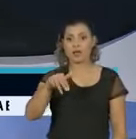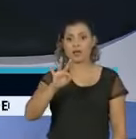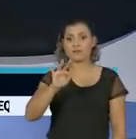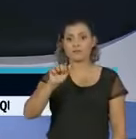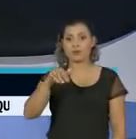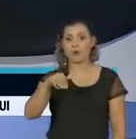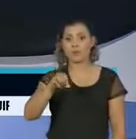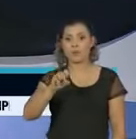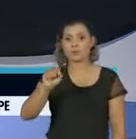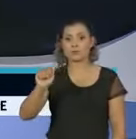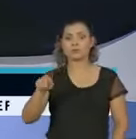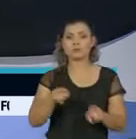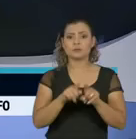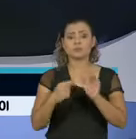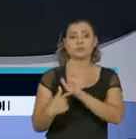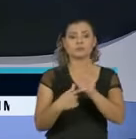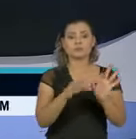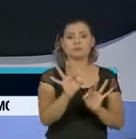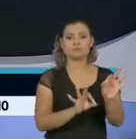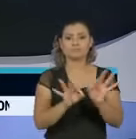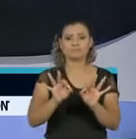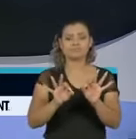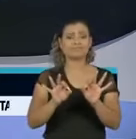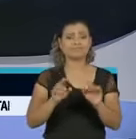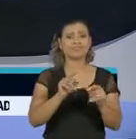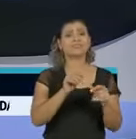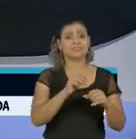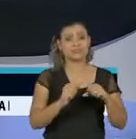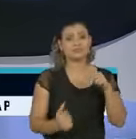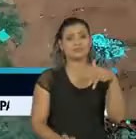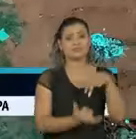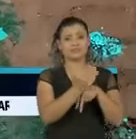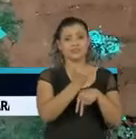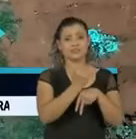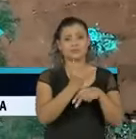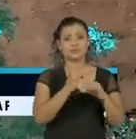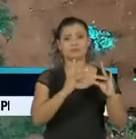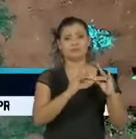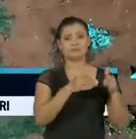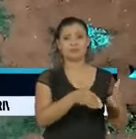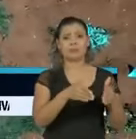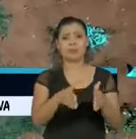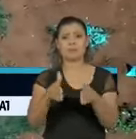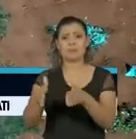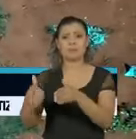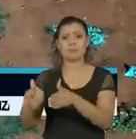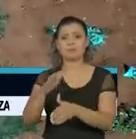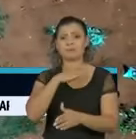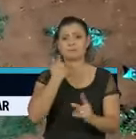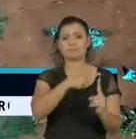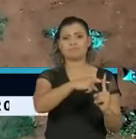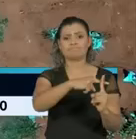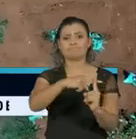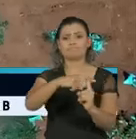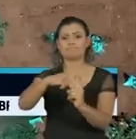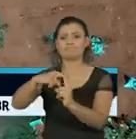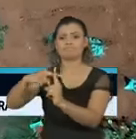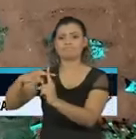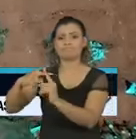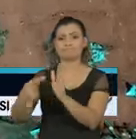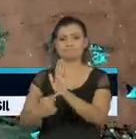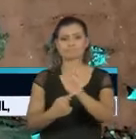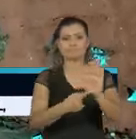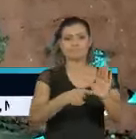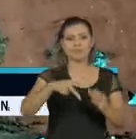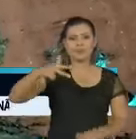América Latina, se prepara para receber as vítimas da pandemia. As imagens aéreas mostram